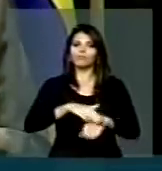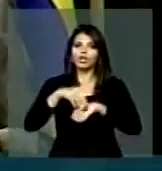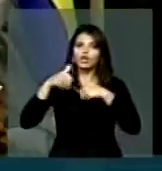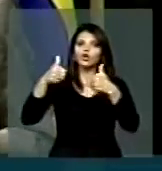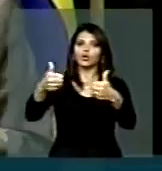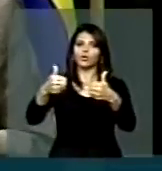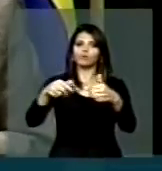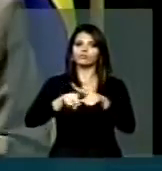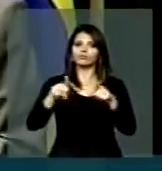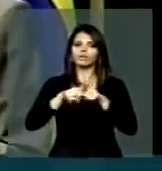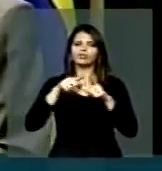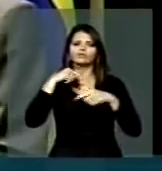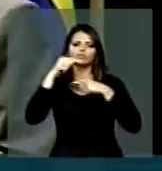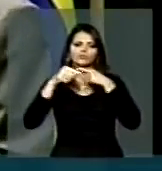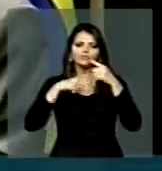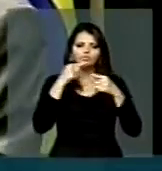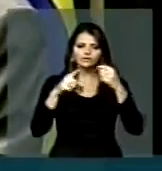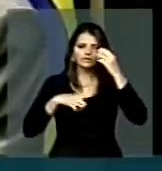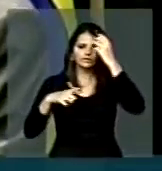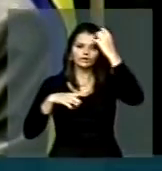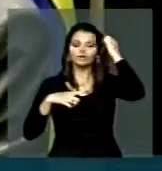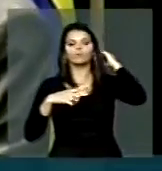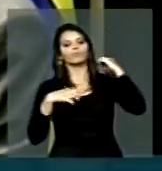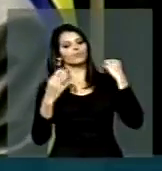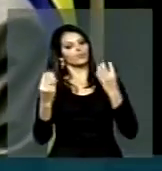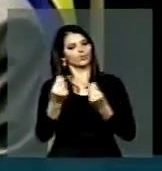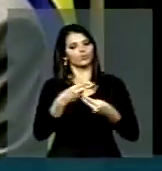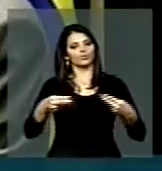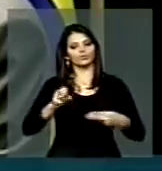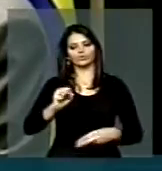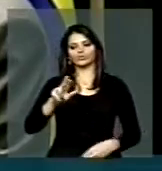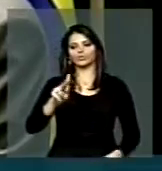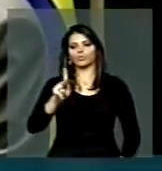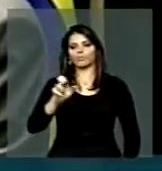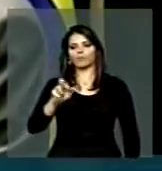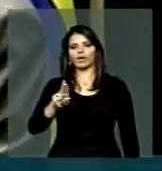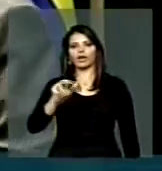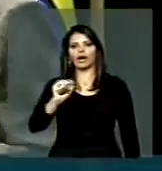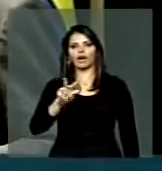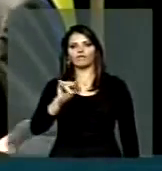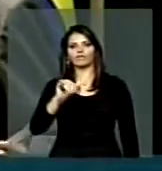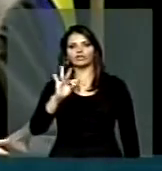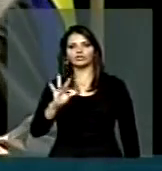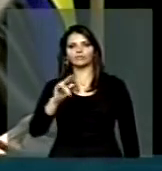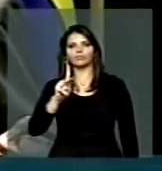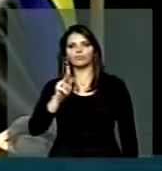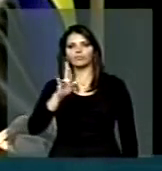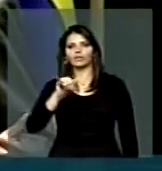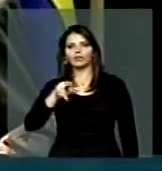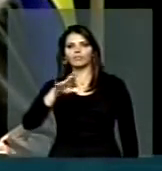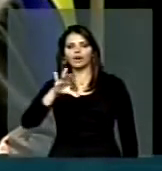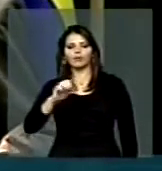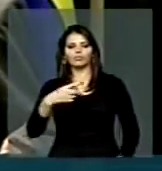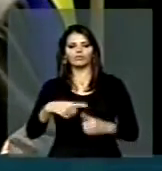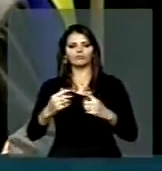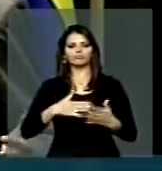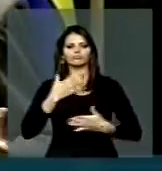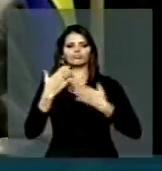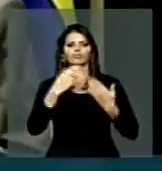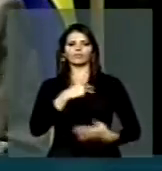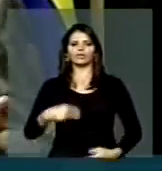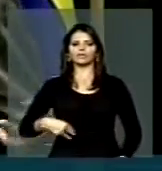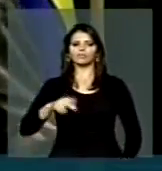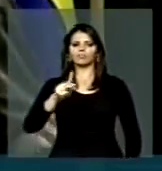Mesmo as dúvidas que se tinha sobre, enfim, o superávit primário. Eu fiquei surpreso quando o ministro Palocci